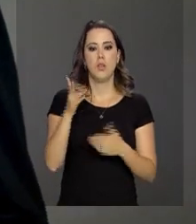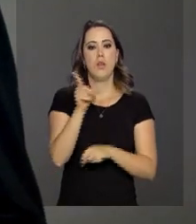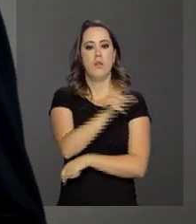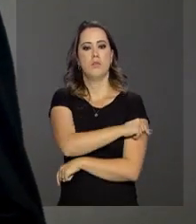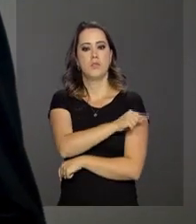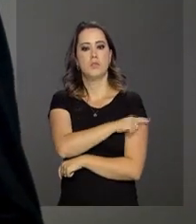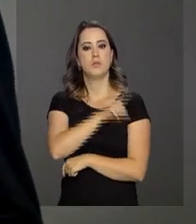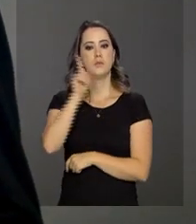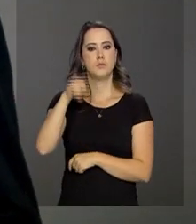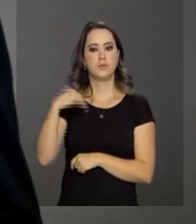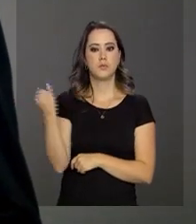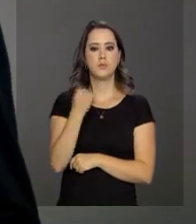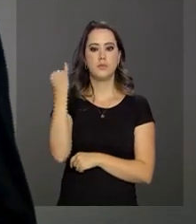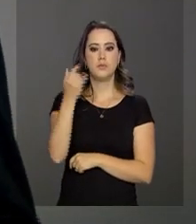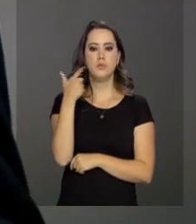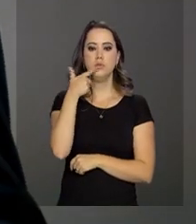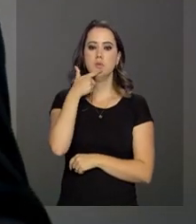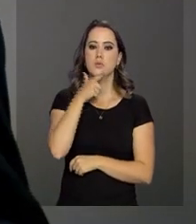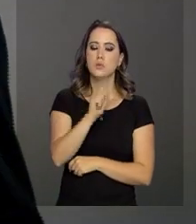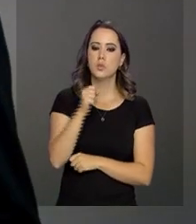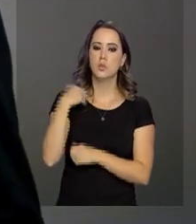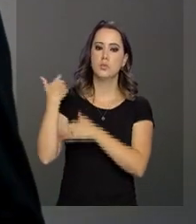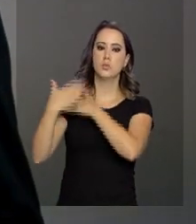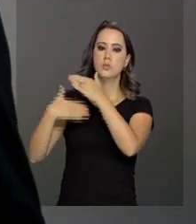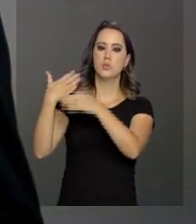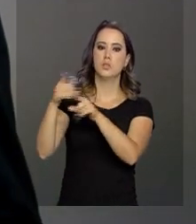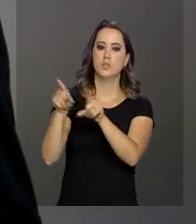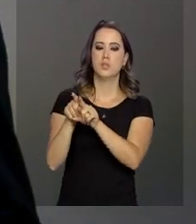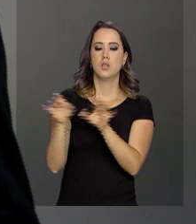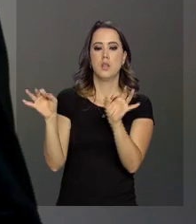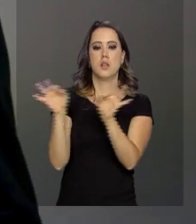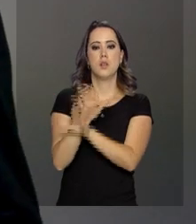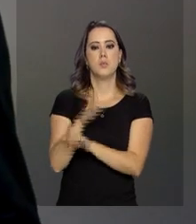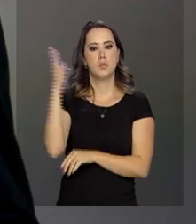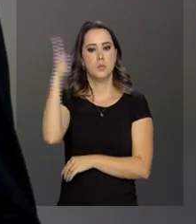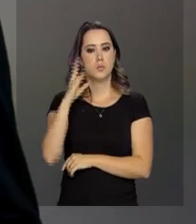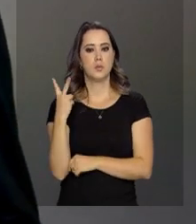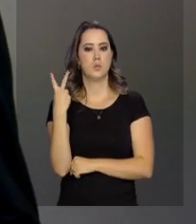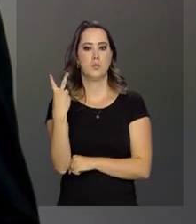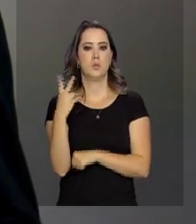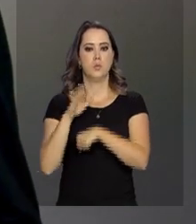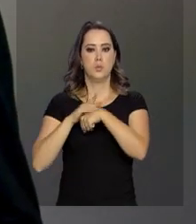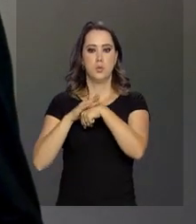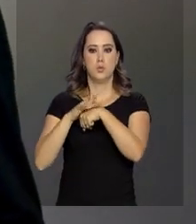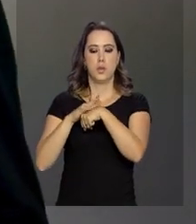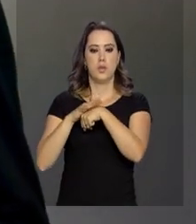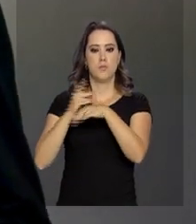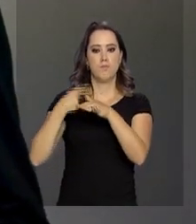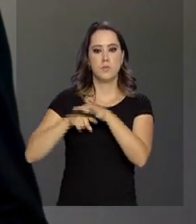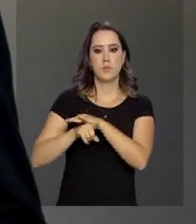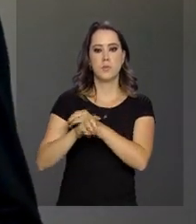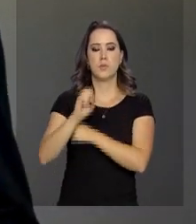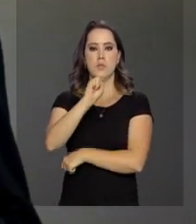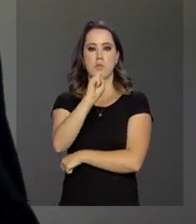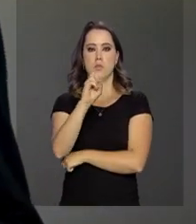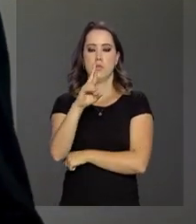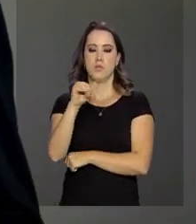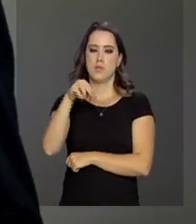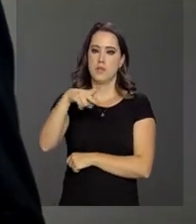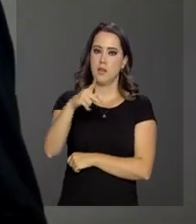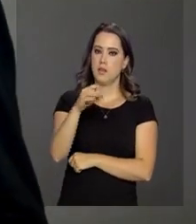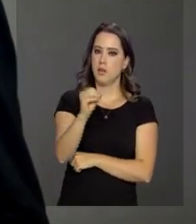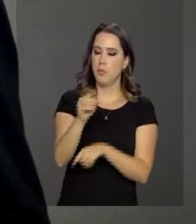tão importante que conseguiu alguns anos eliminar do brasil duas doenças graves o sarampo ea